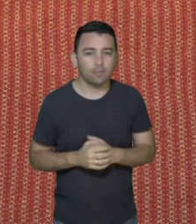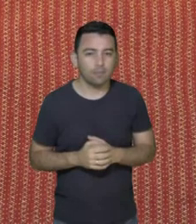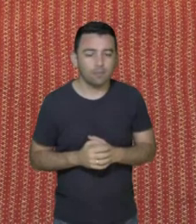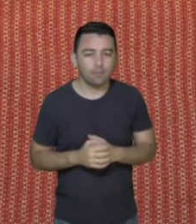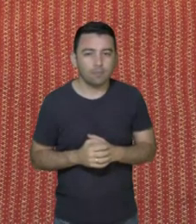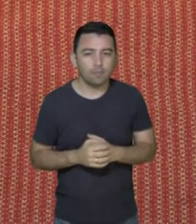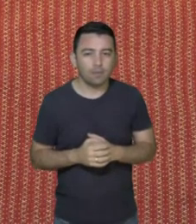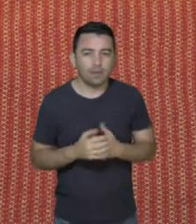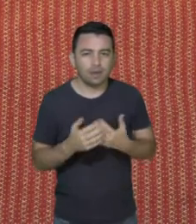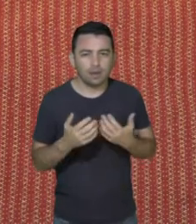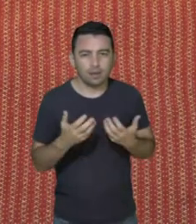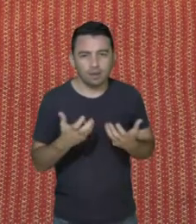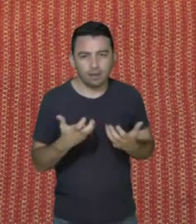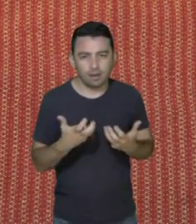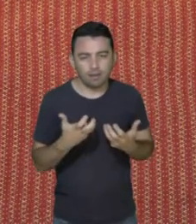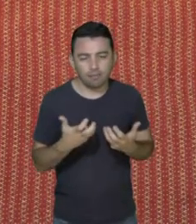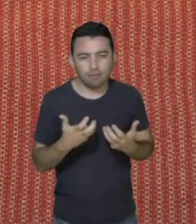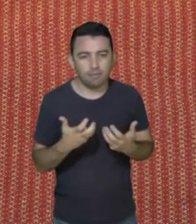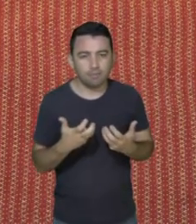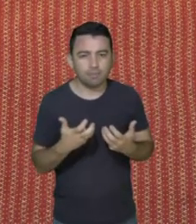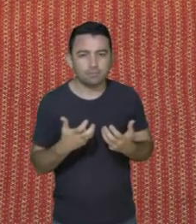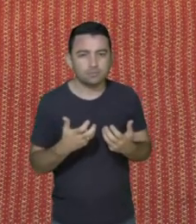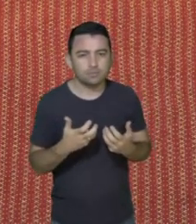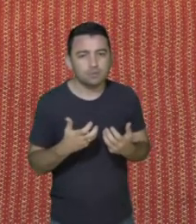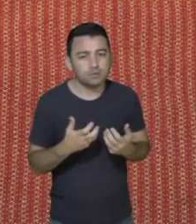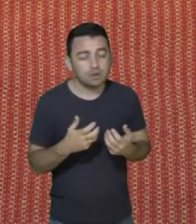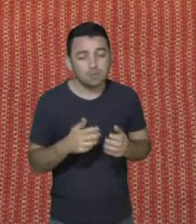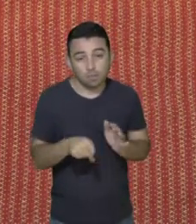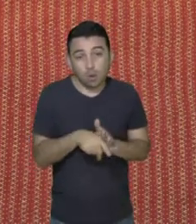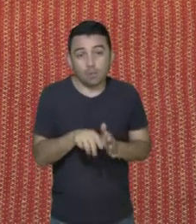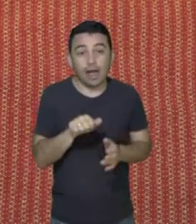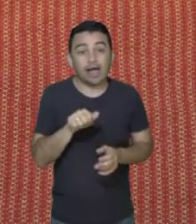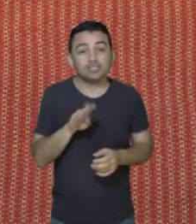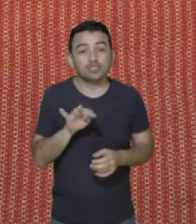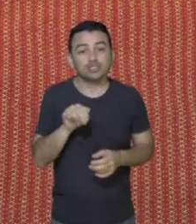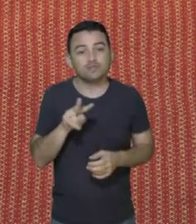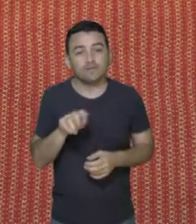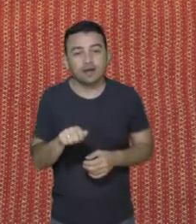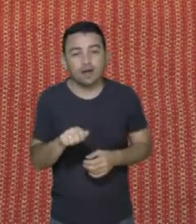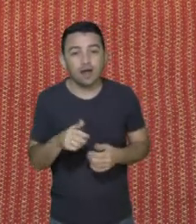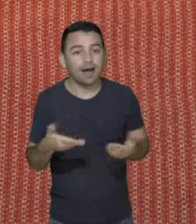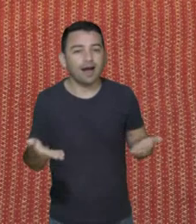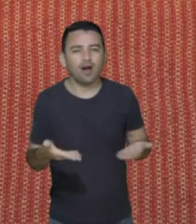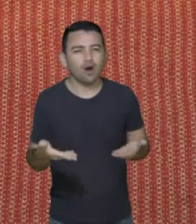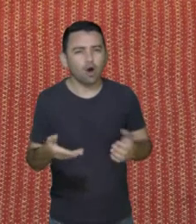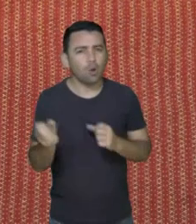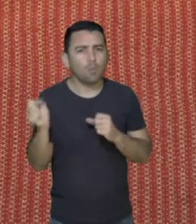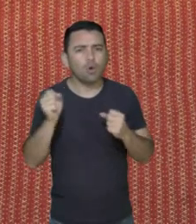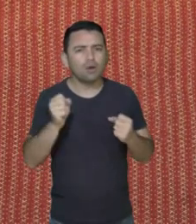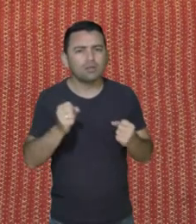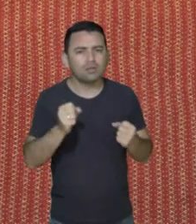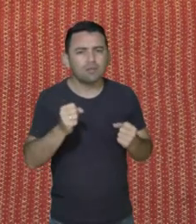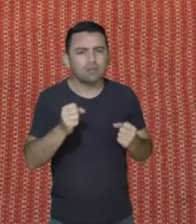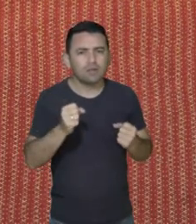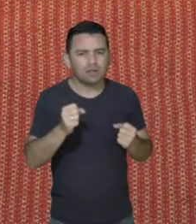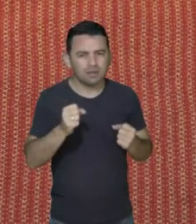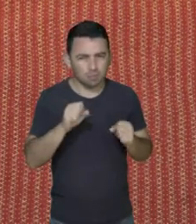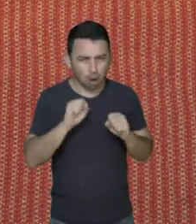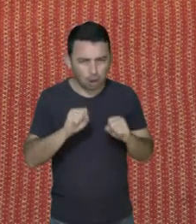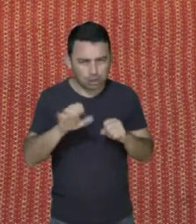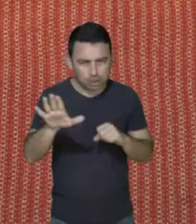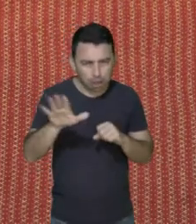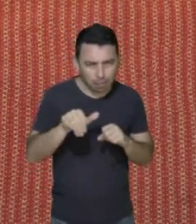as da ativa, né? Defensoria da ativa, não queria. Aí agora esse poder vai ter o poder de chamar ou